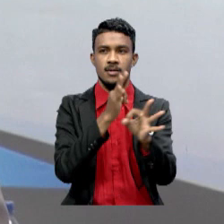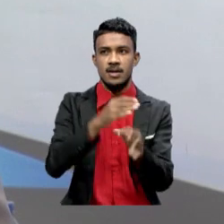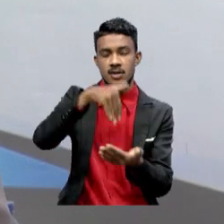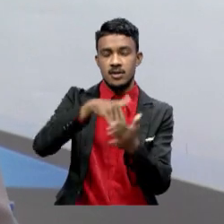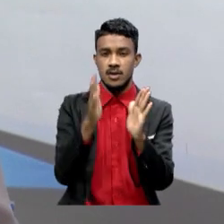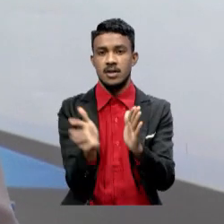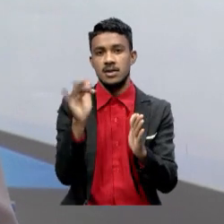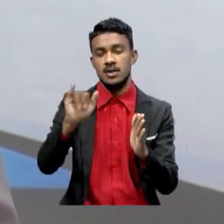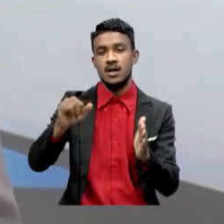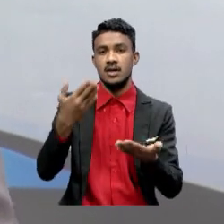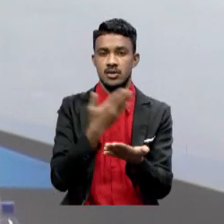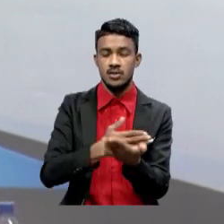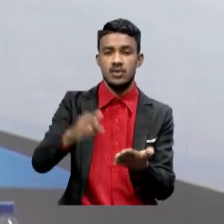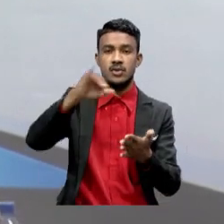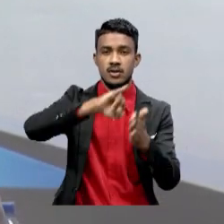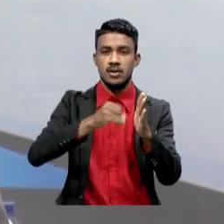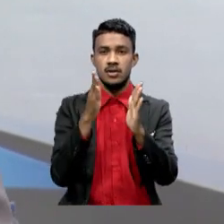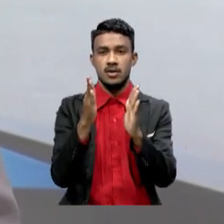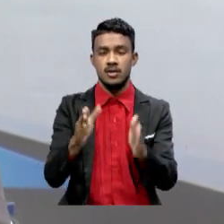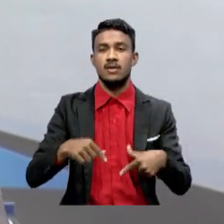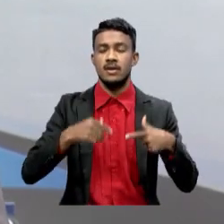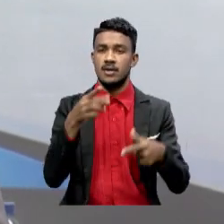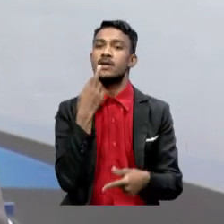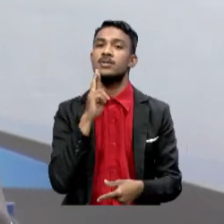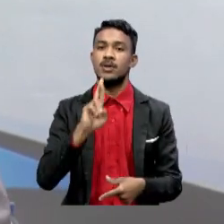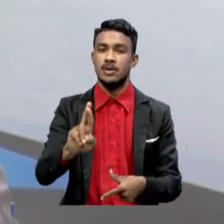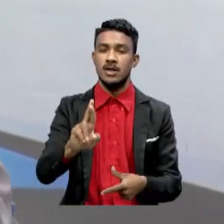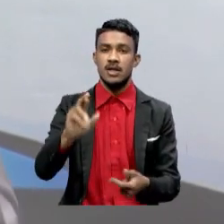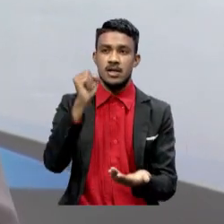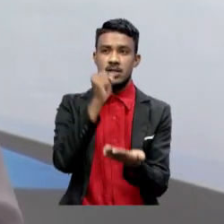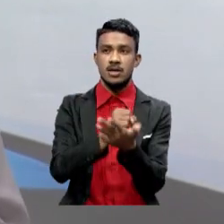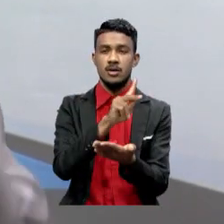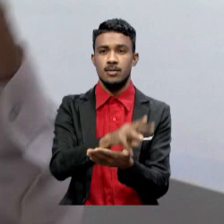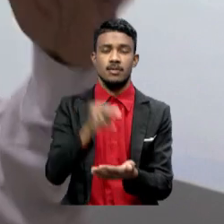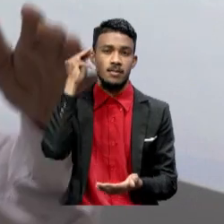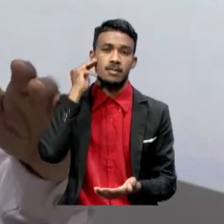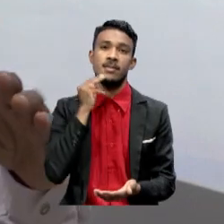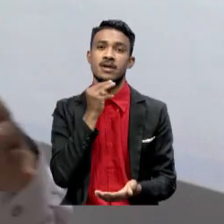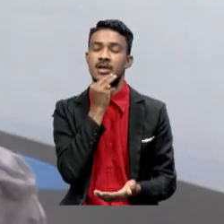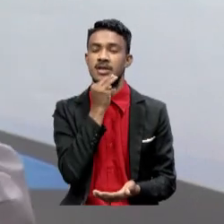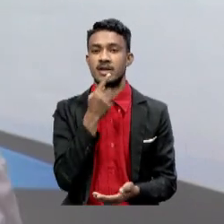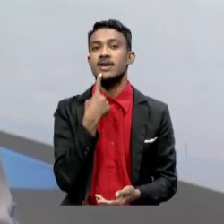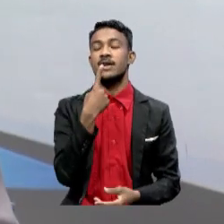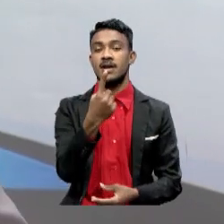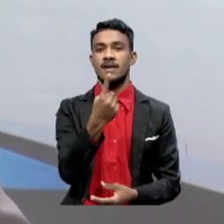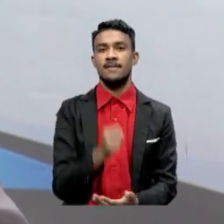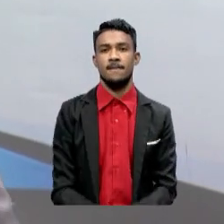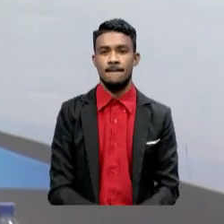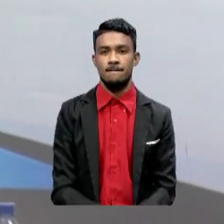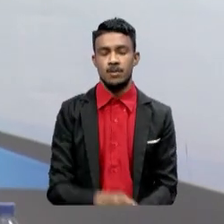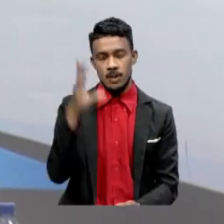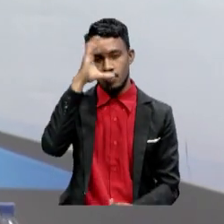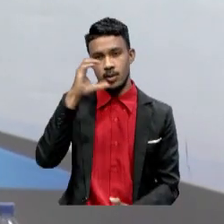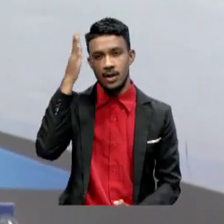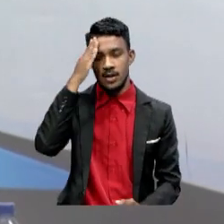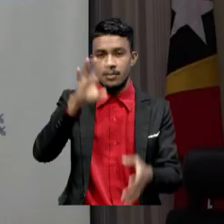Hatamba questão ne, Secretaria do Estado Comunicação Social, Merice Juvenal dos Reis da Cara HTT, pesquisa nebe